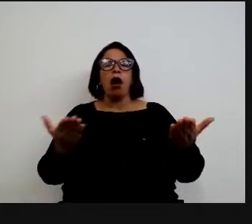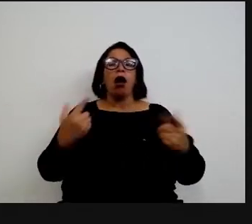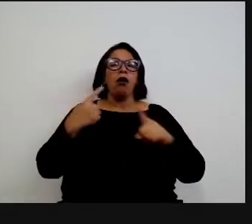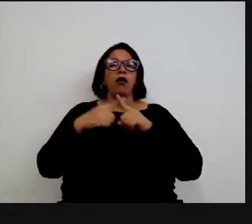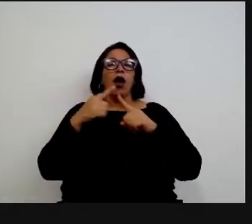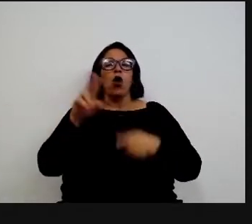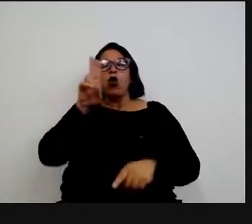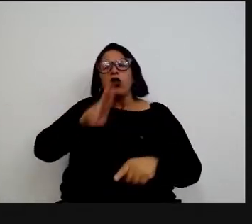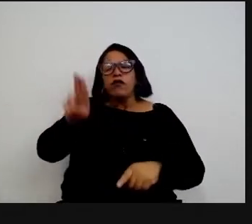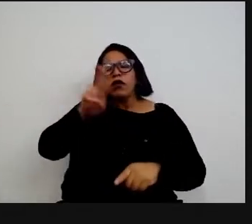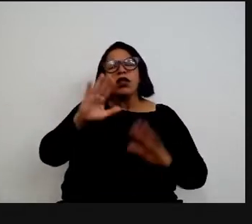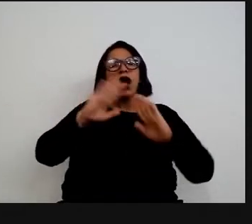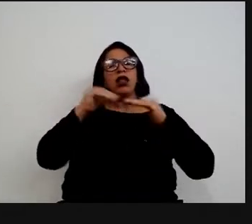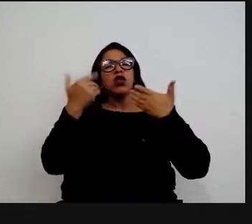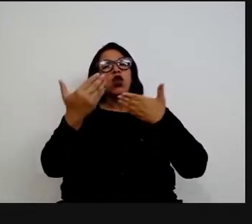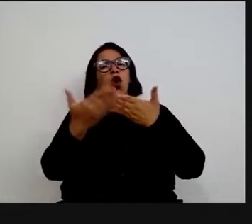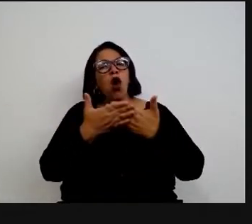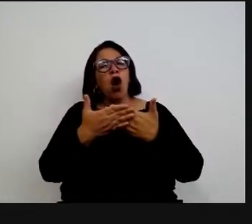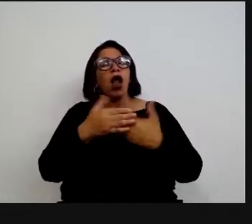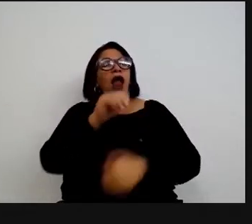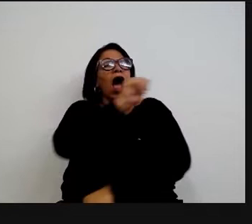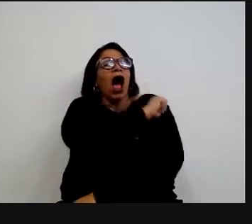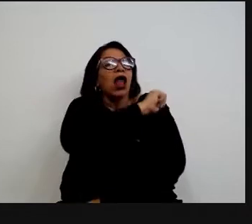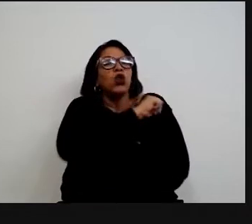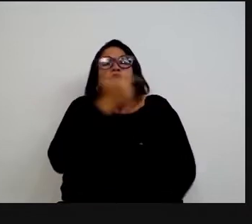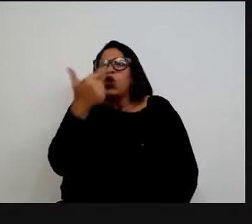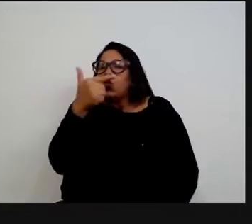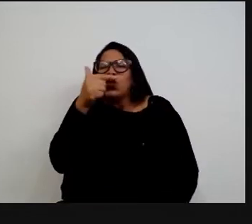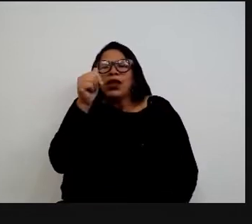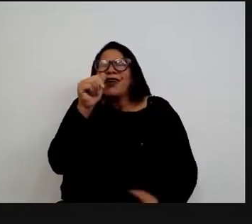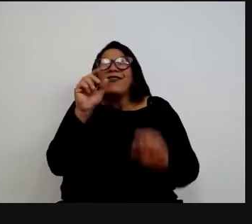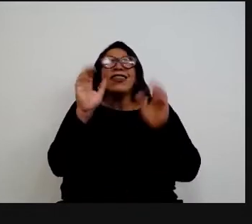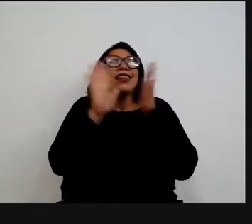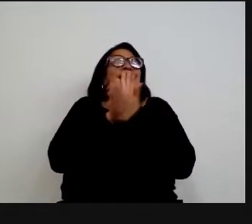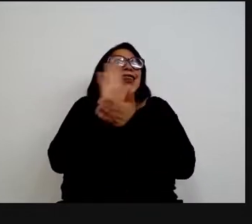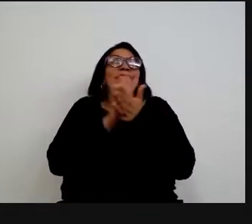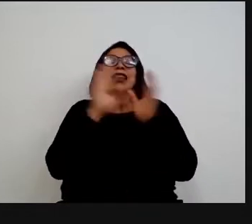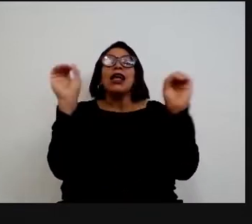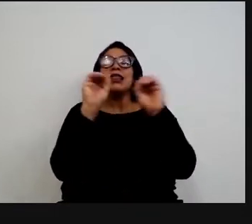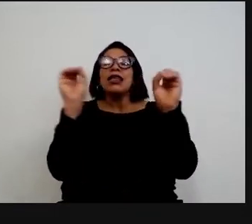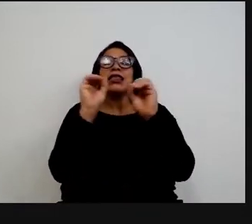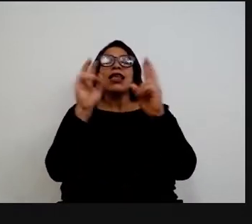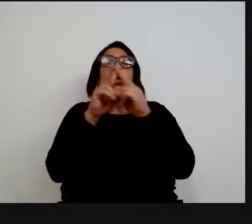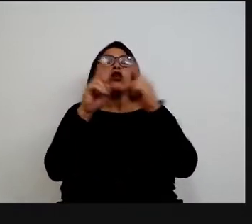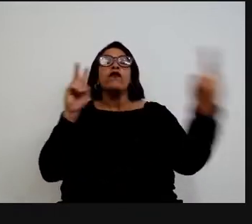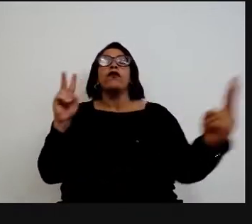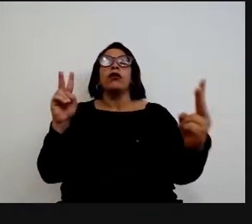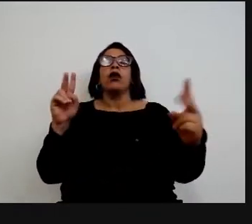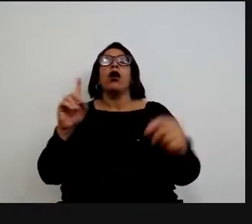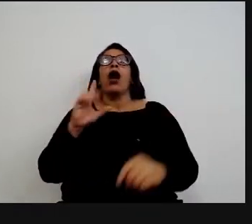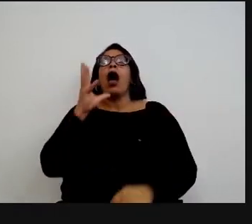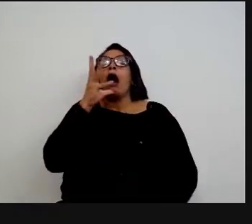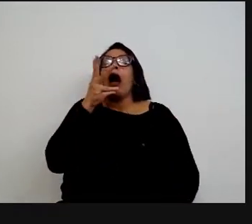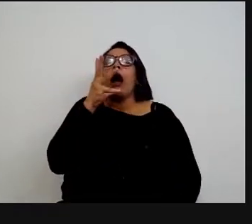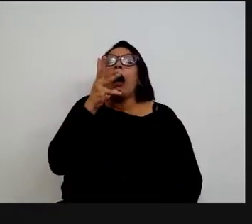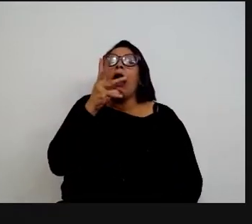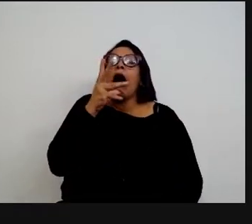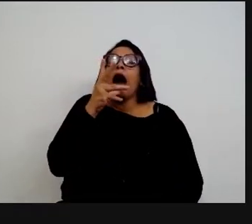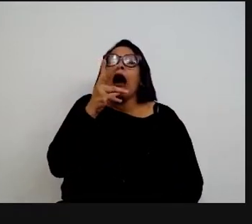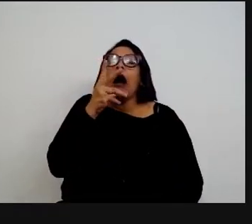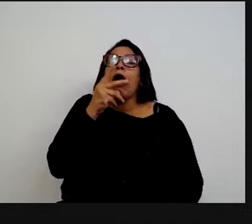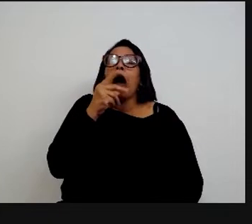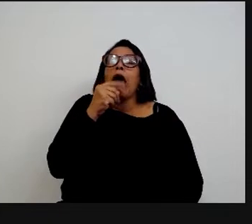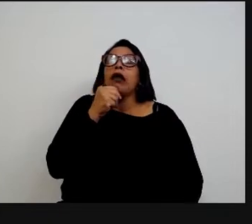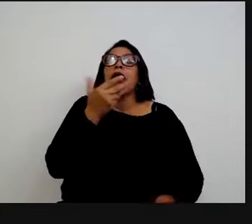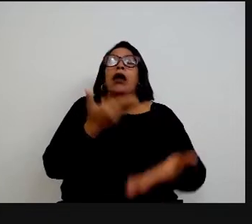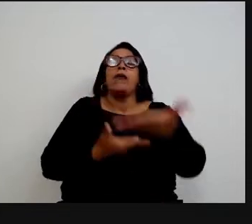aulas, universidades, né? O quanto que as universidades federais, muitas delas demoraram para introduzir o mínimo